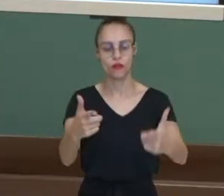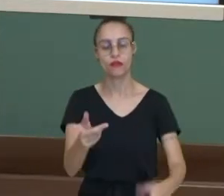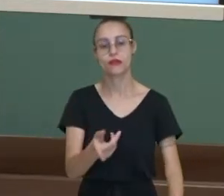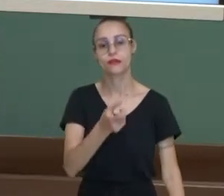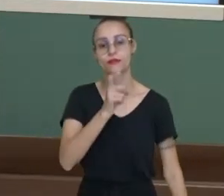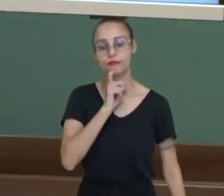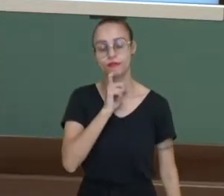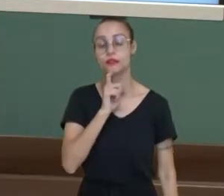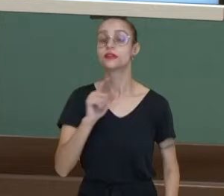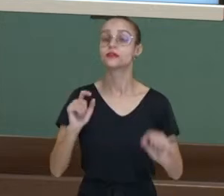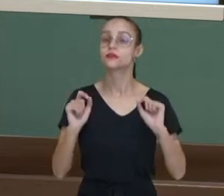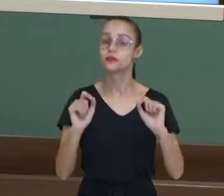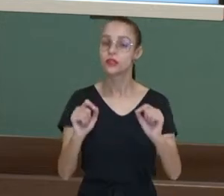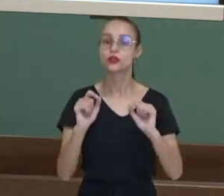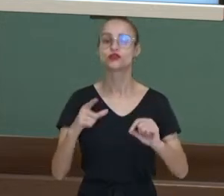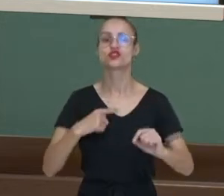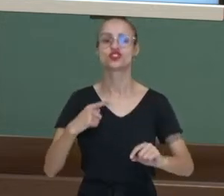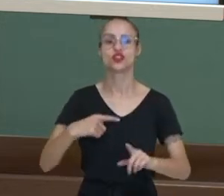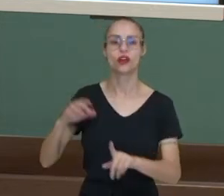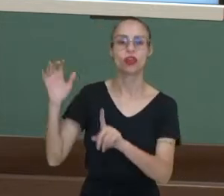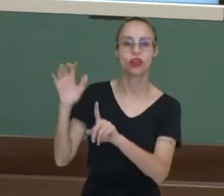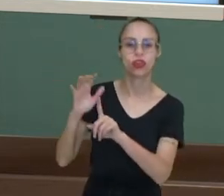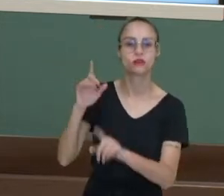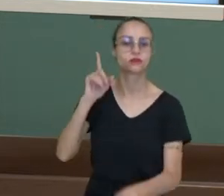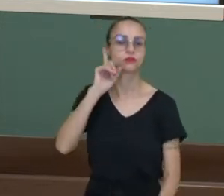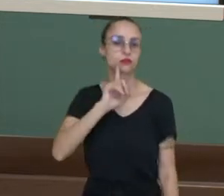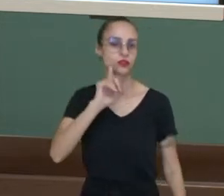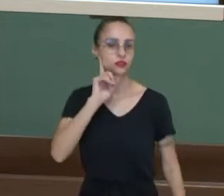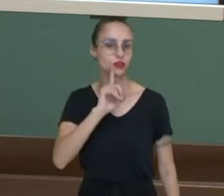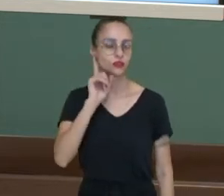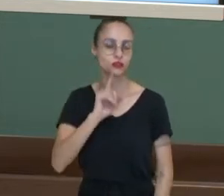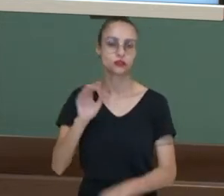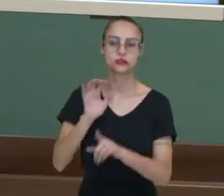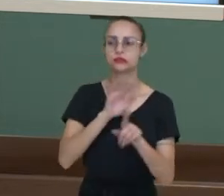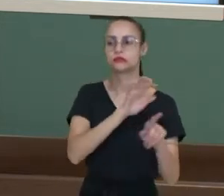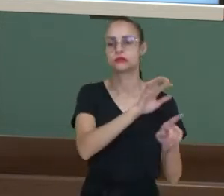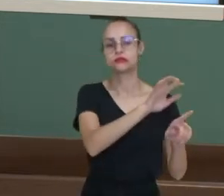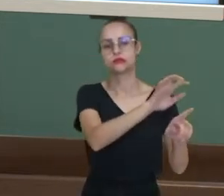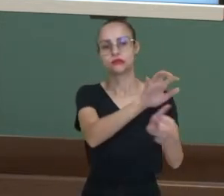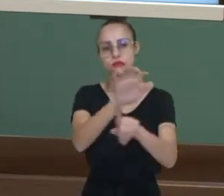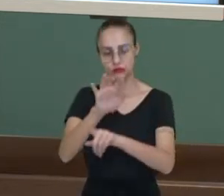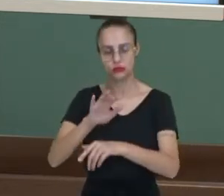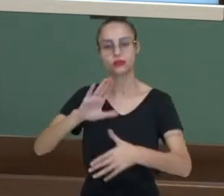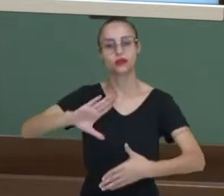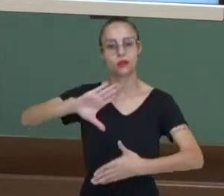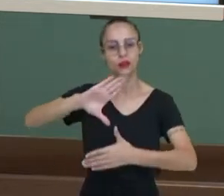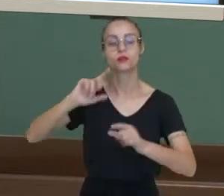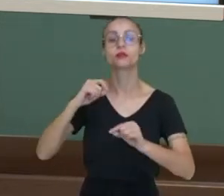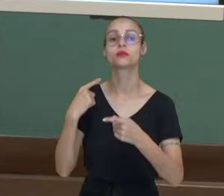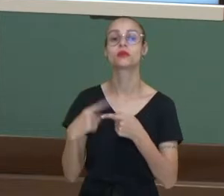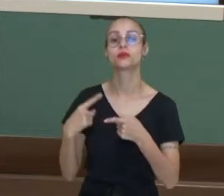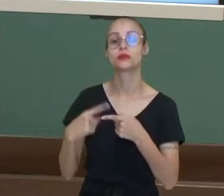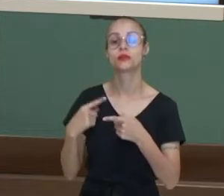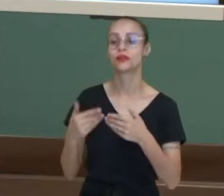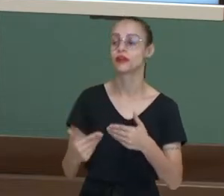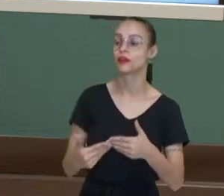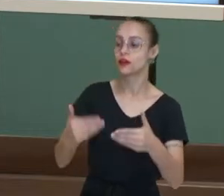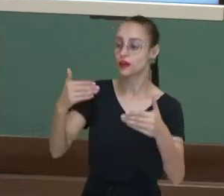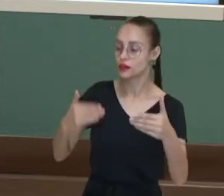Fria, portanto havia uma pressão dos Estados Unidos muito forte nos outros países da América, porque poucos anos antes,